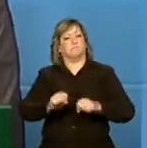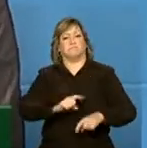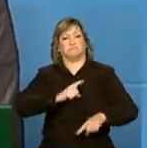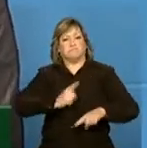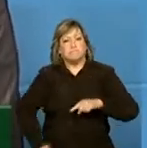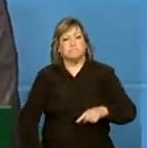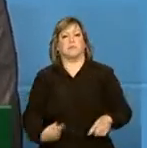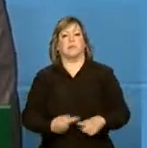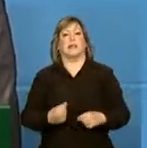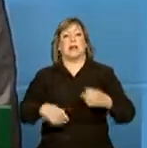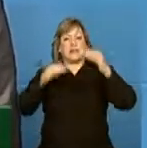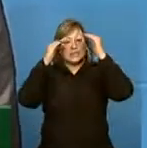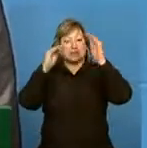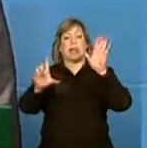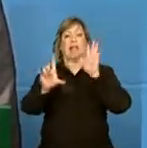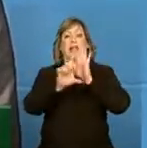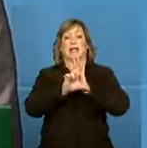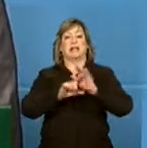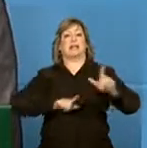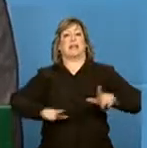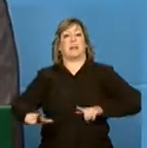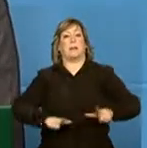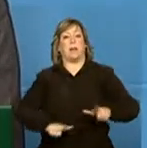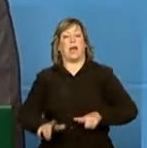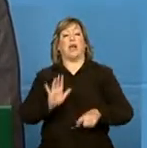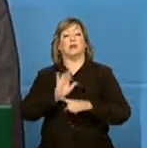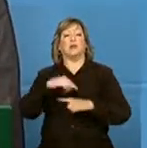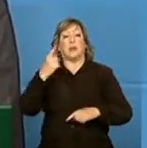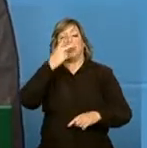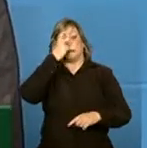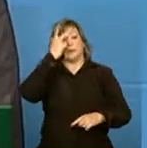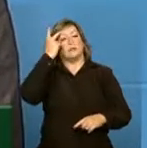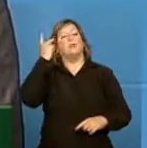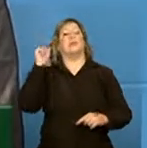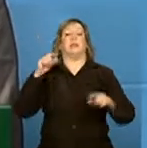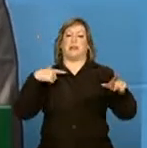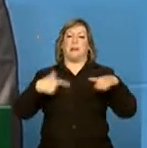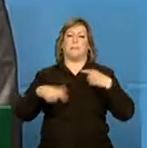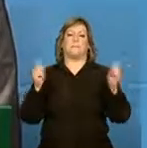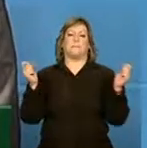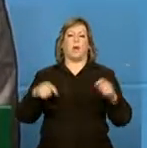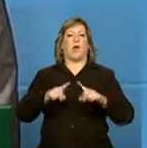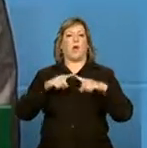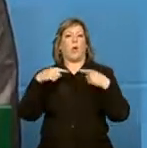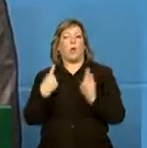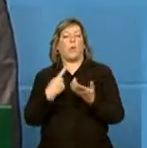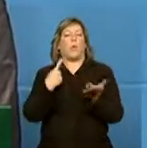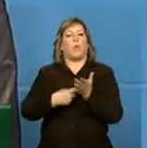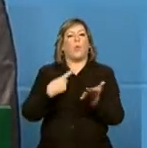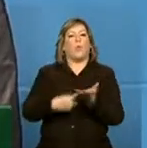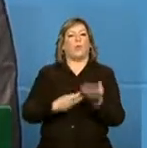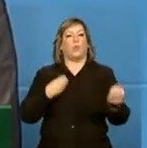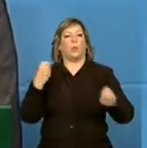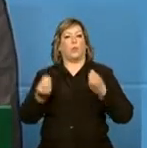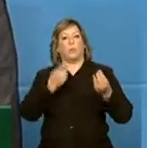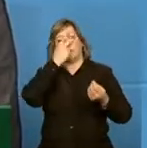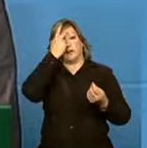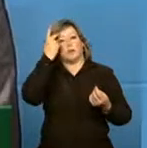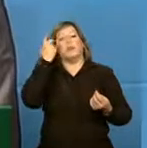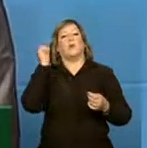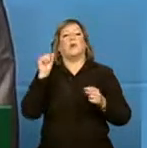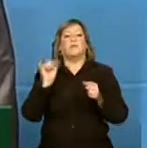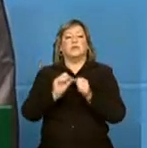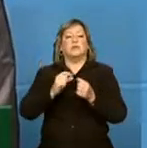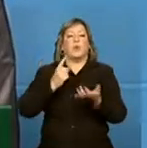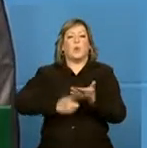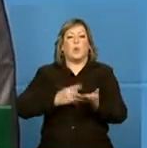também respeitar as leis trabalhistas, permitir que os trabalhadores possam se reunir e negociar salários adequados, parar com